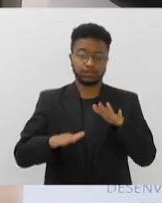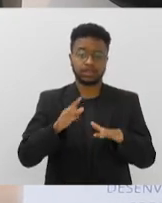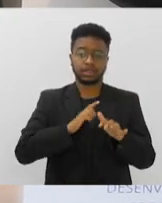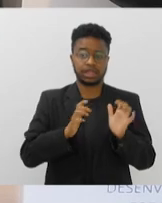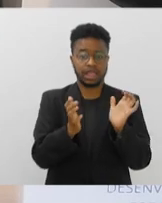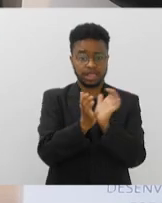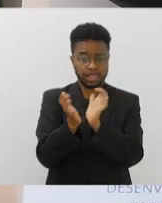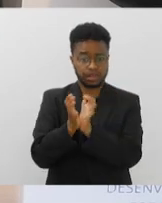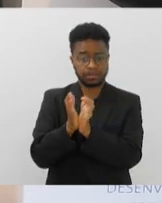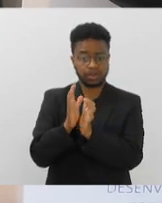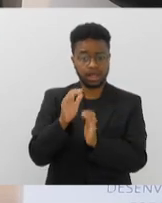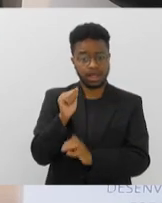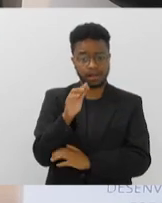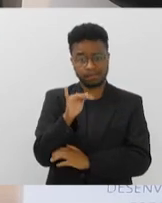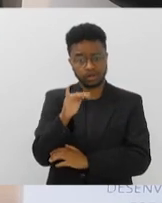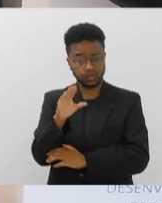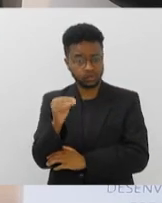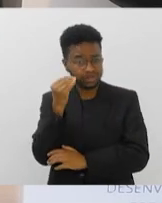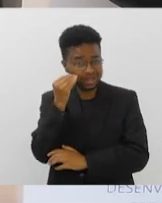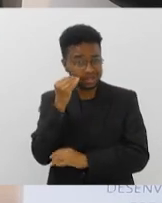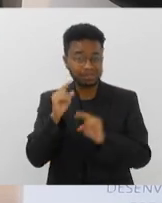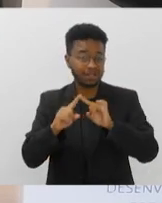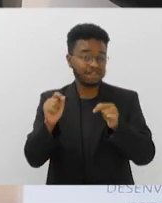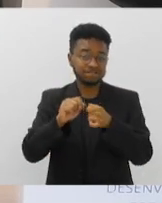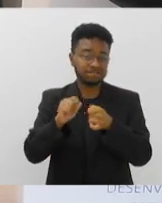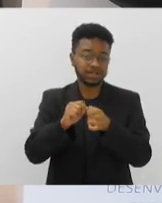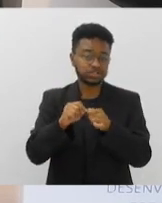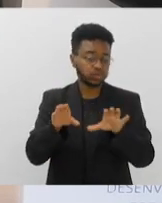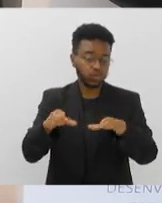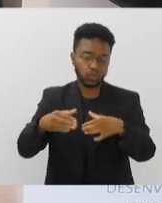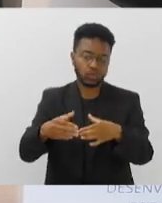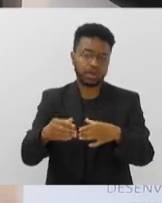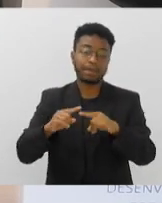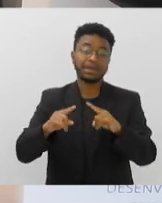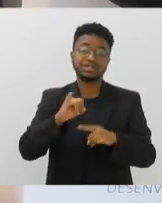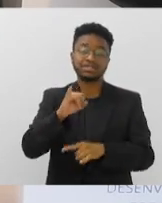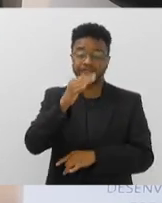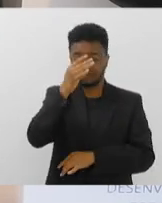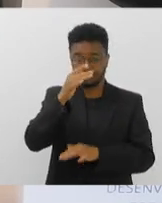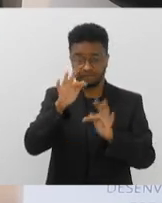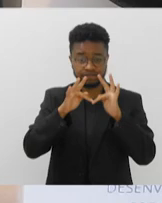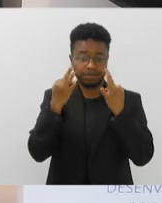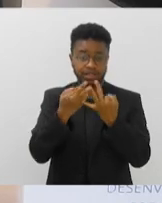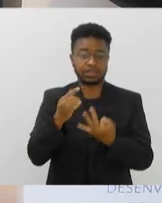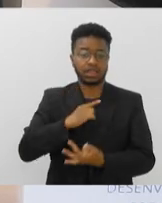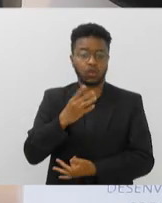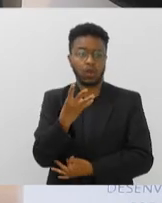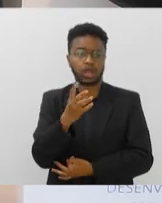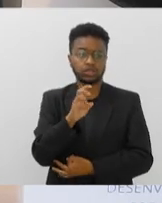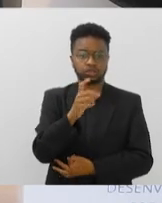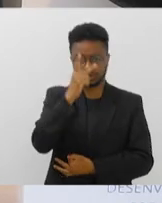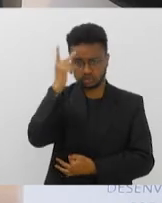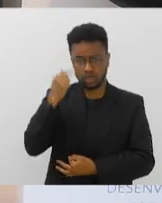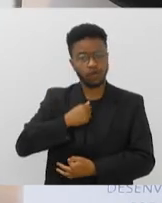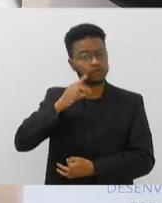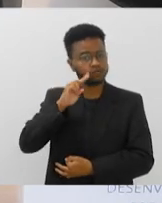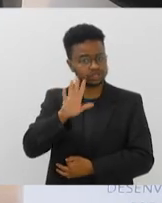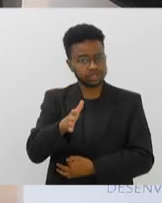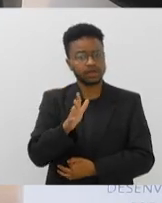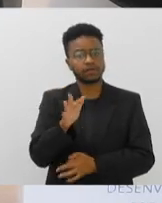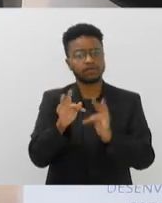utente ela vai fazer isso coletivamente Ah mas a família que tem quatro cinco eu vi uma família de nove né